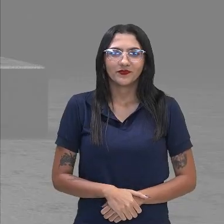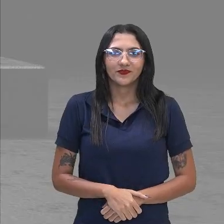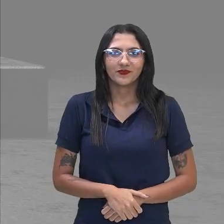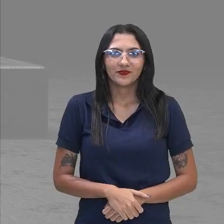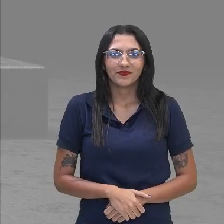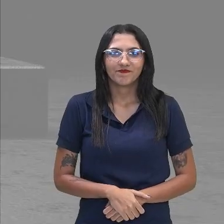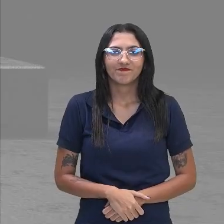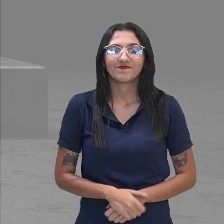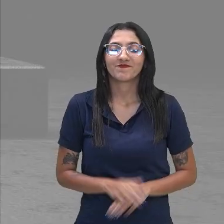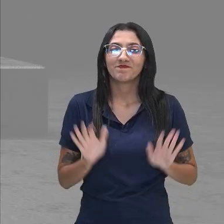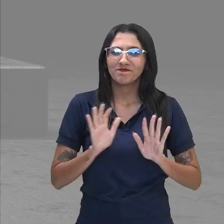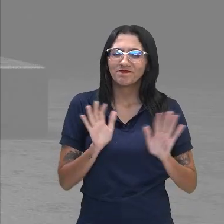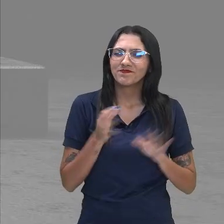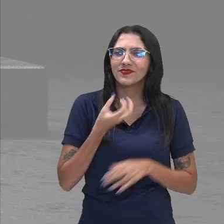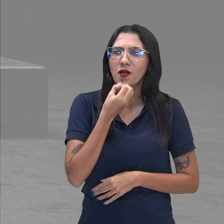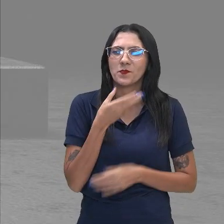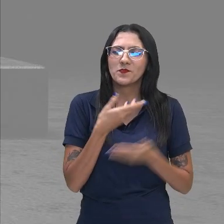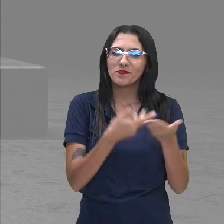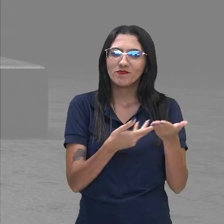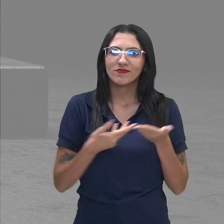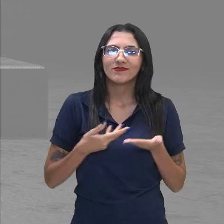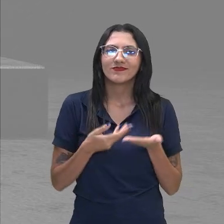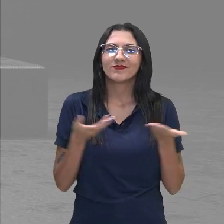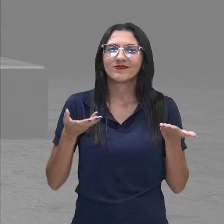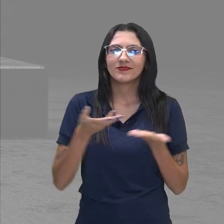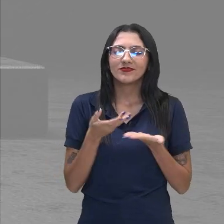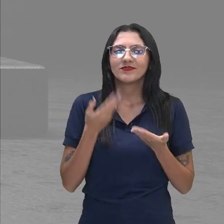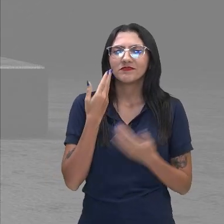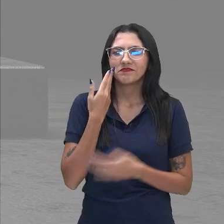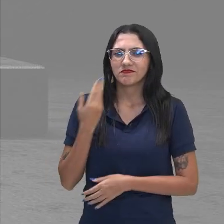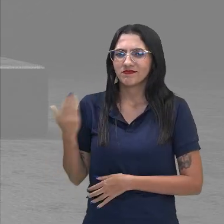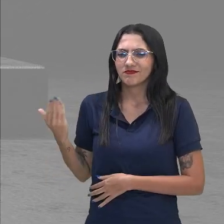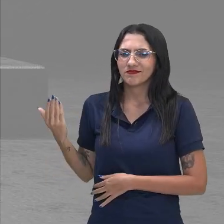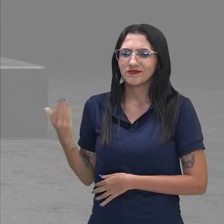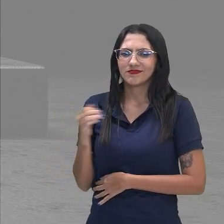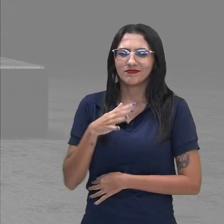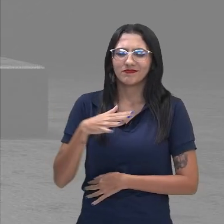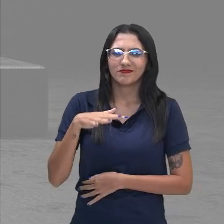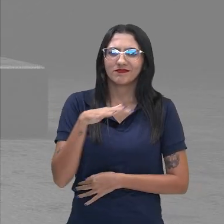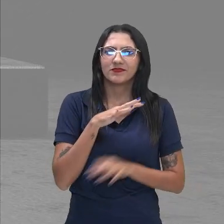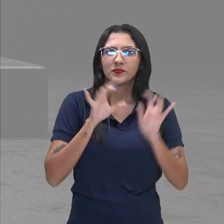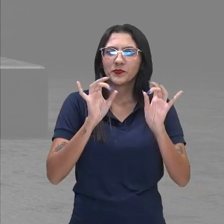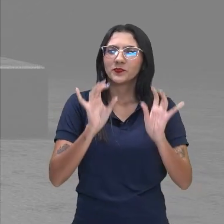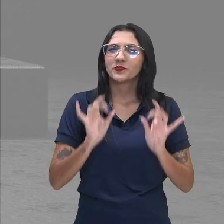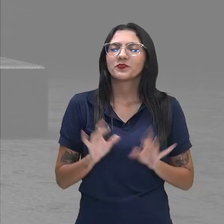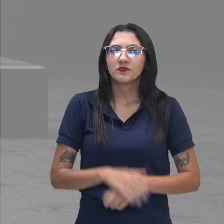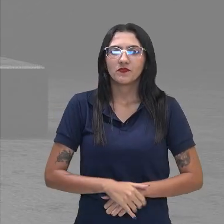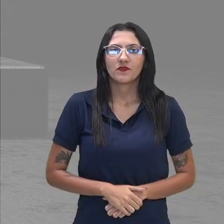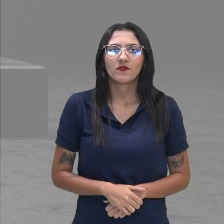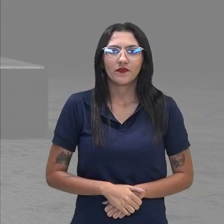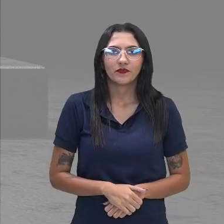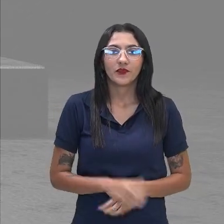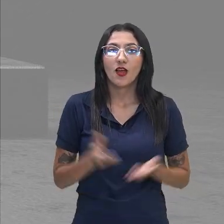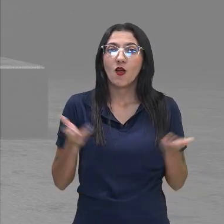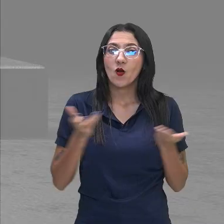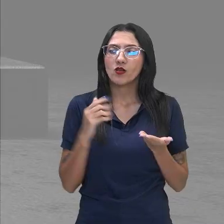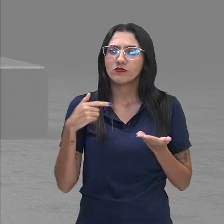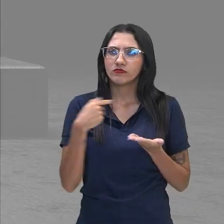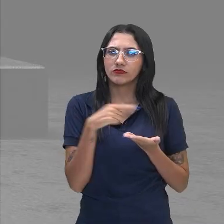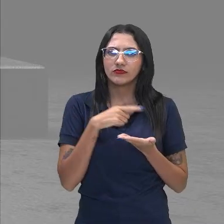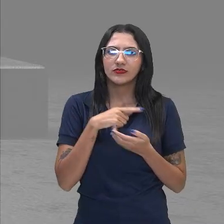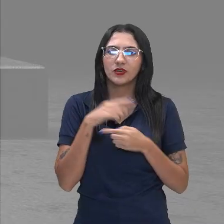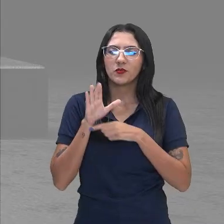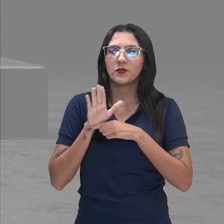Olá! Sejam muito bem-vindos ao nosso Espaço Mágico. E hoje teremos uma